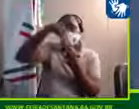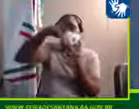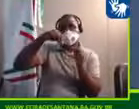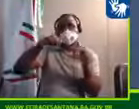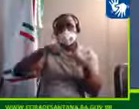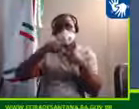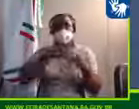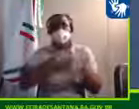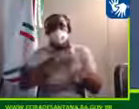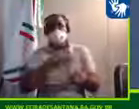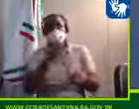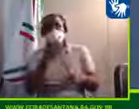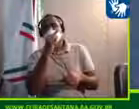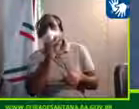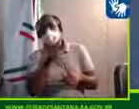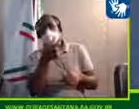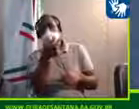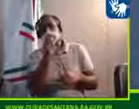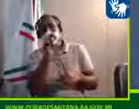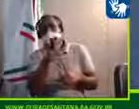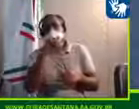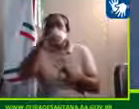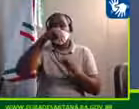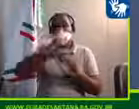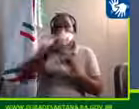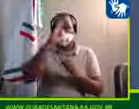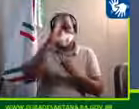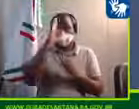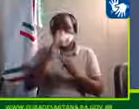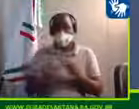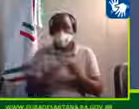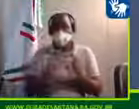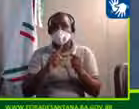2,31%. Feira tem 1,65%. A média do Brasil,